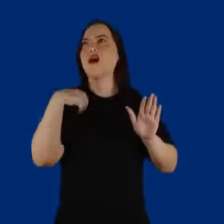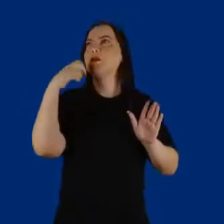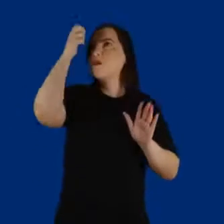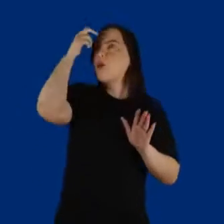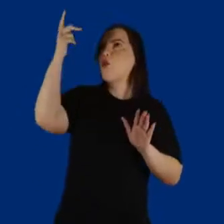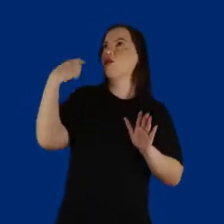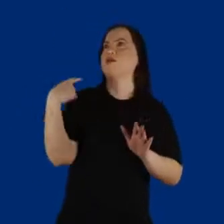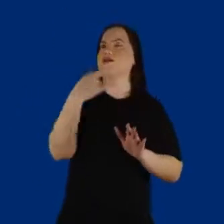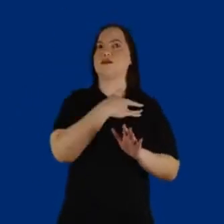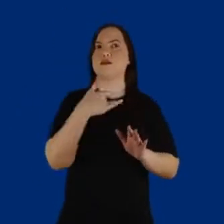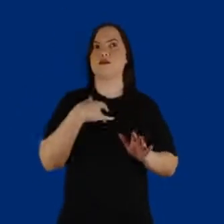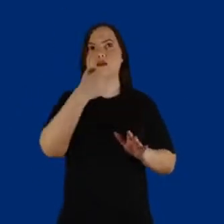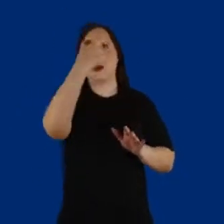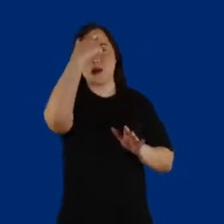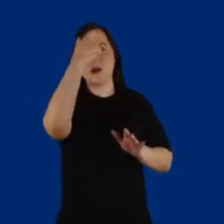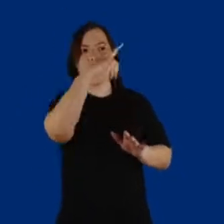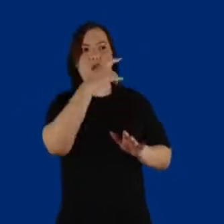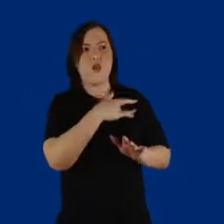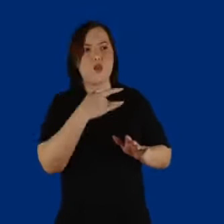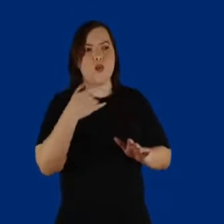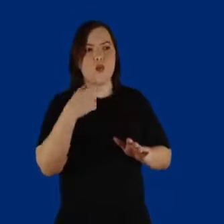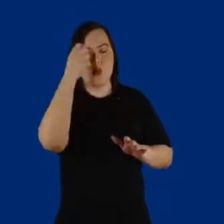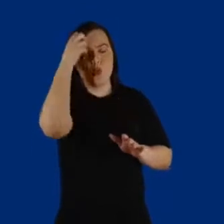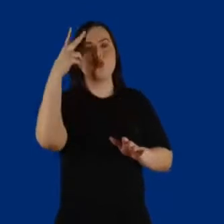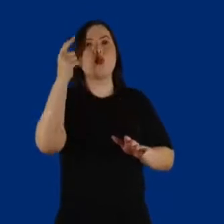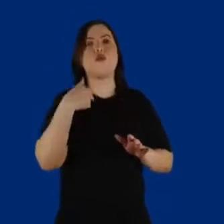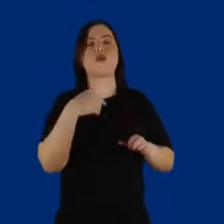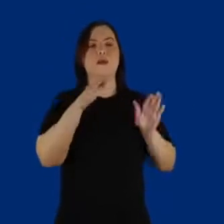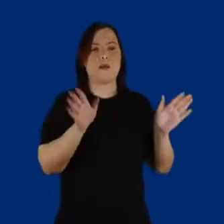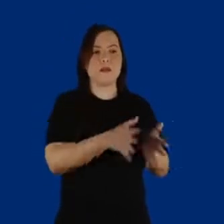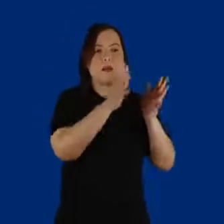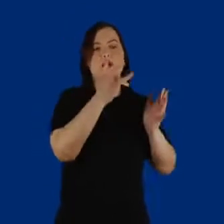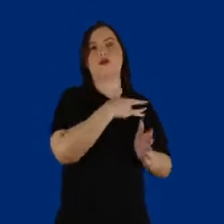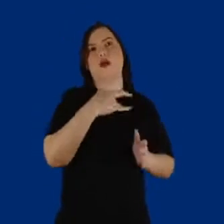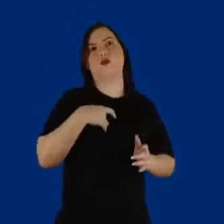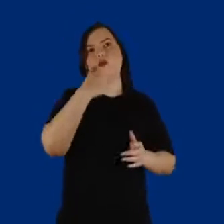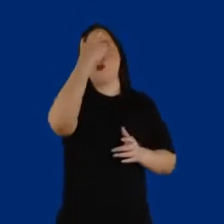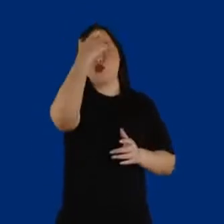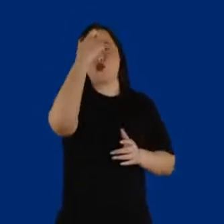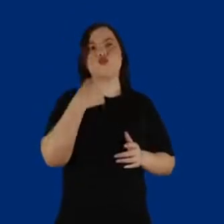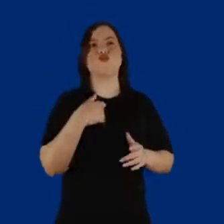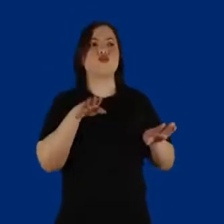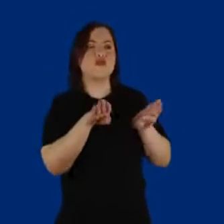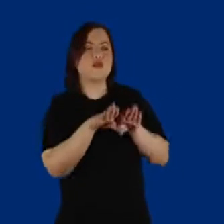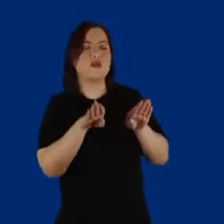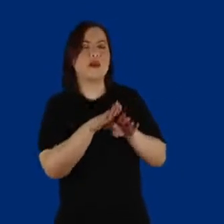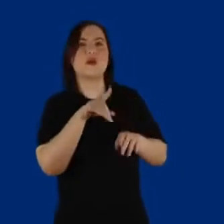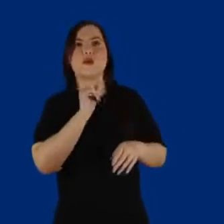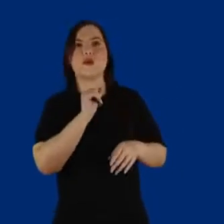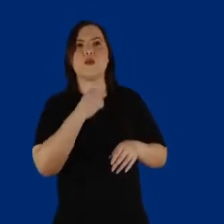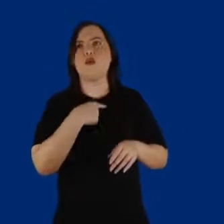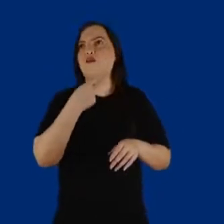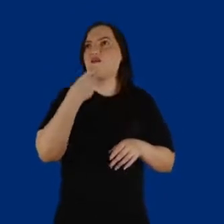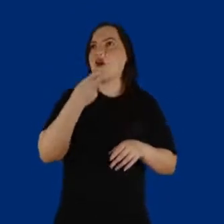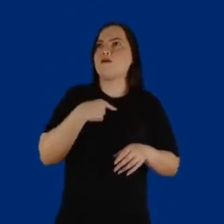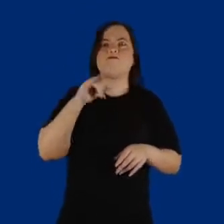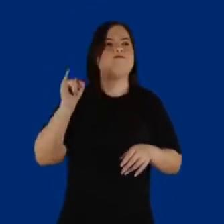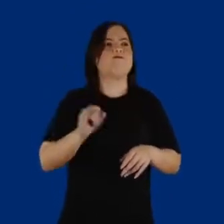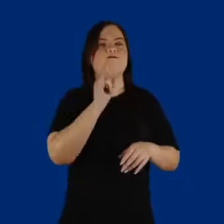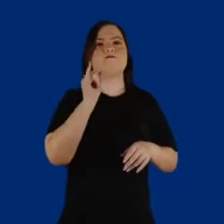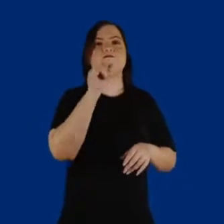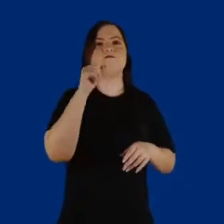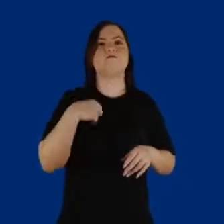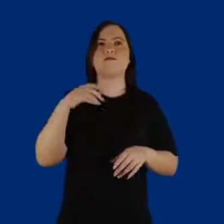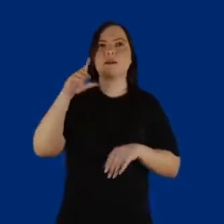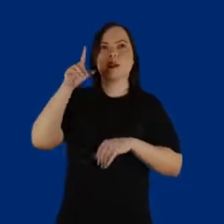saúde mental, a cultura na promoção da saúde mental. E que isso que ela falou é muito importante. A doutora